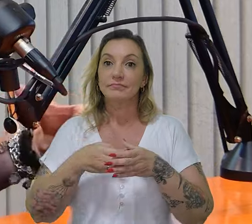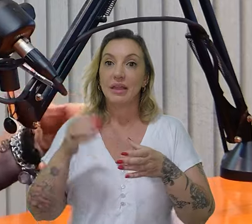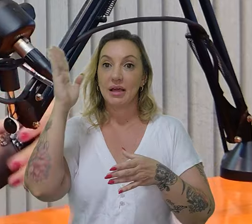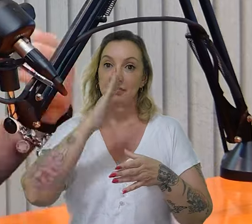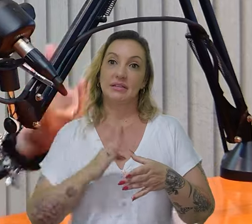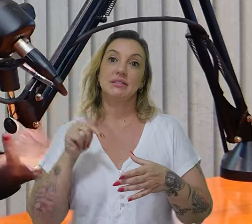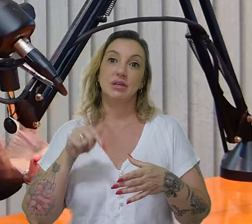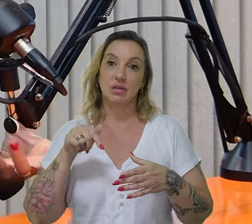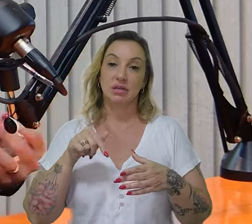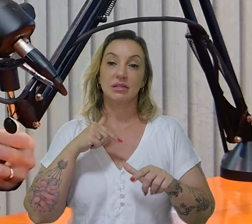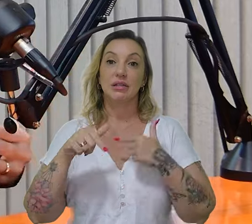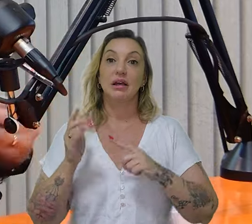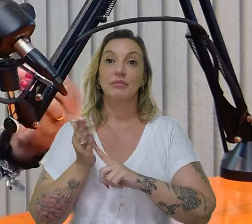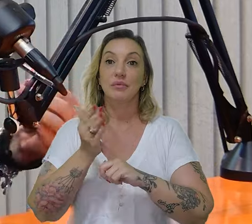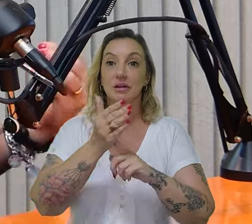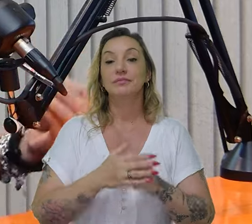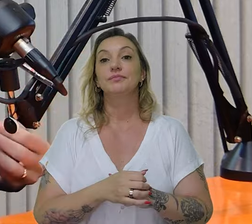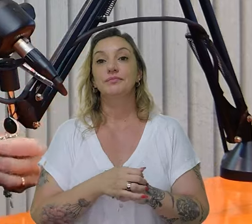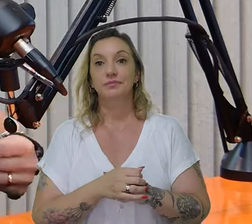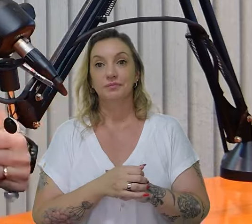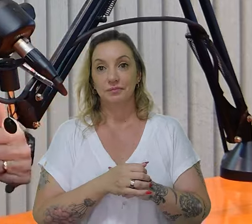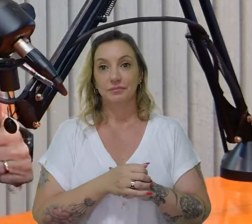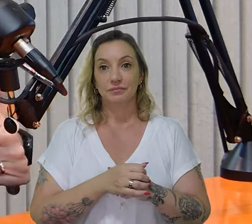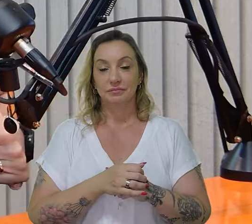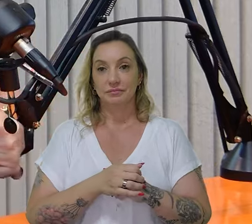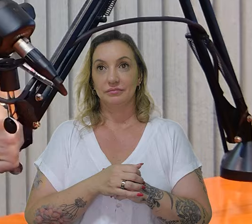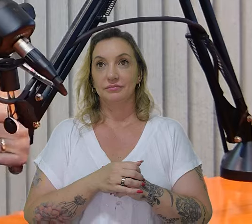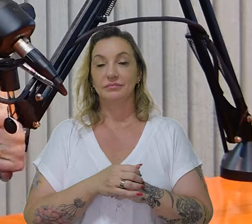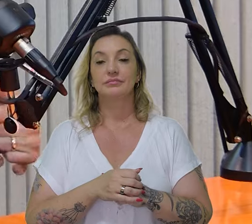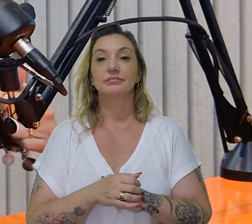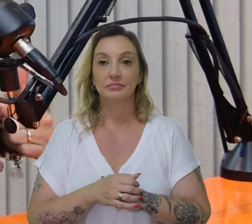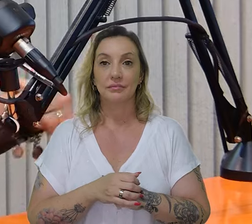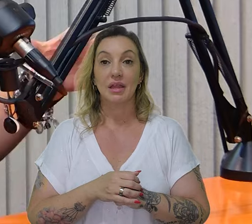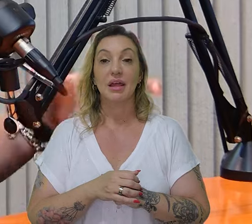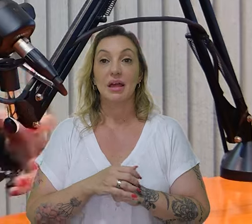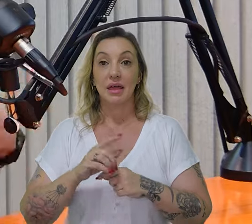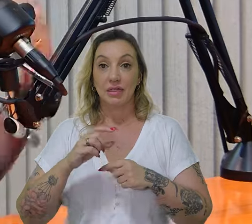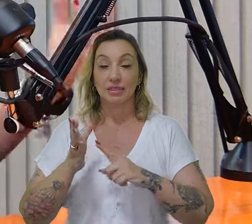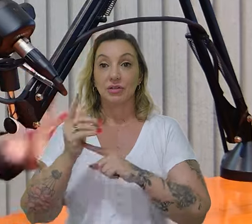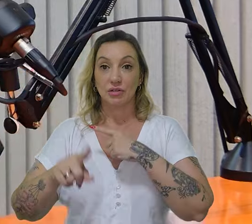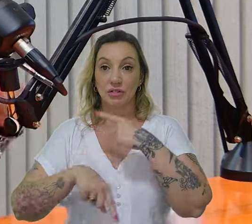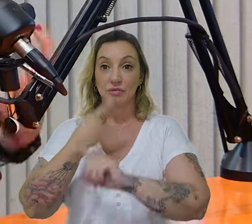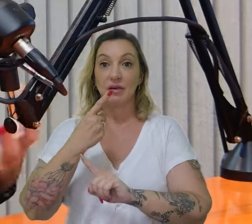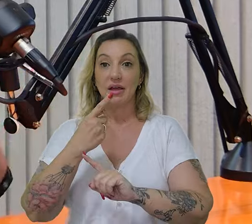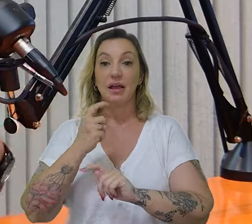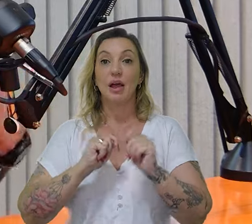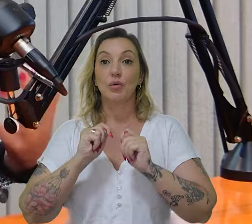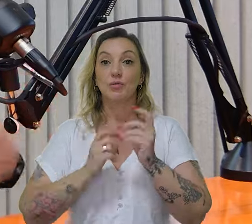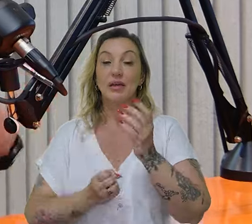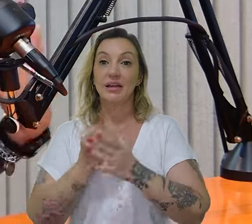Brasil né que trabalha com tecnologia tecnologias emergentes e economia criativa então a gente precisa também